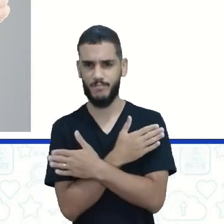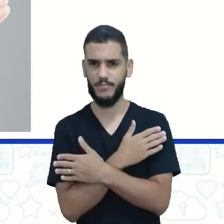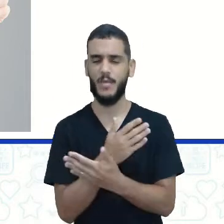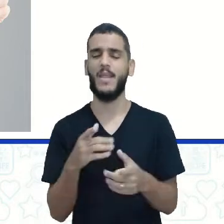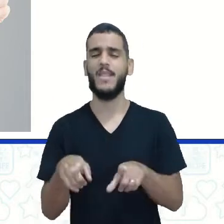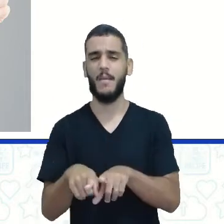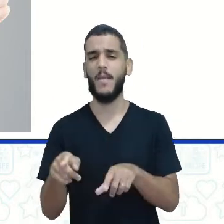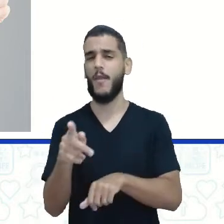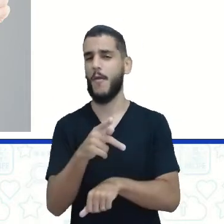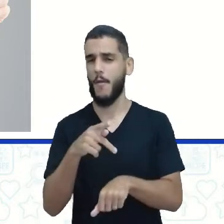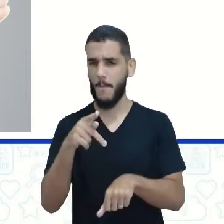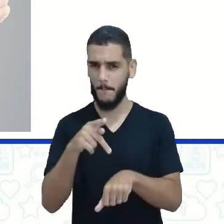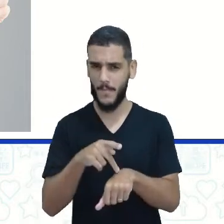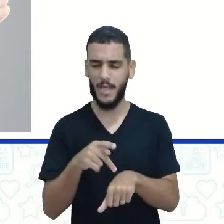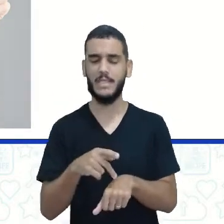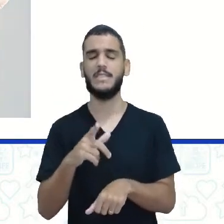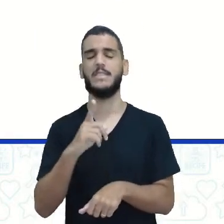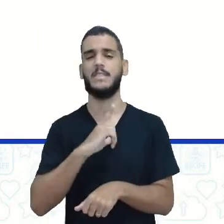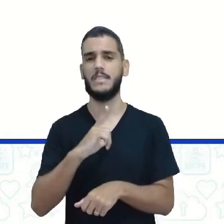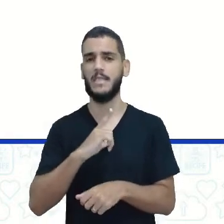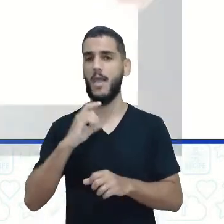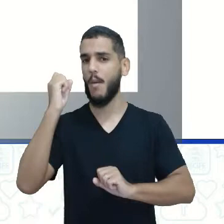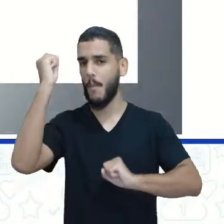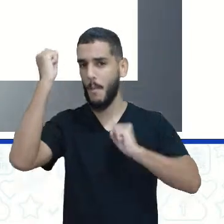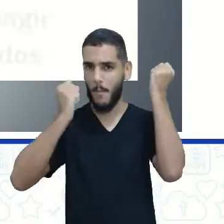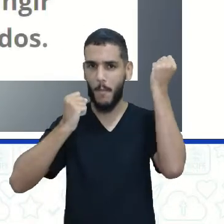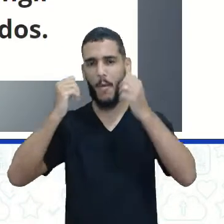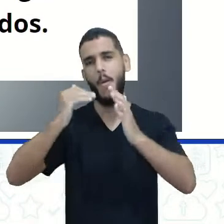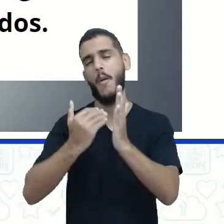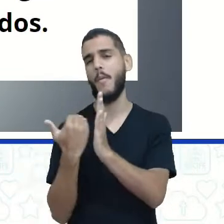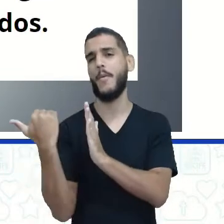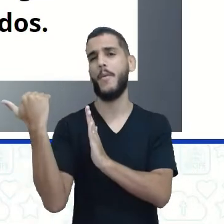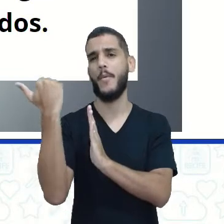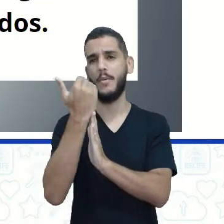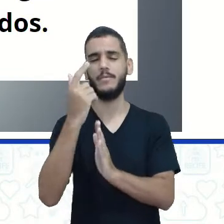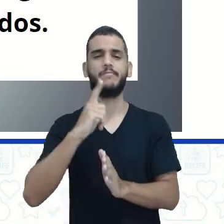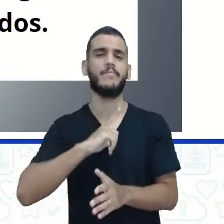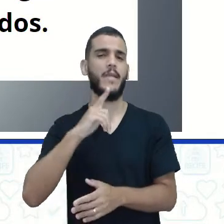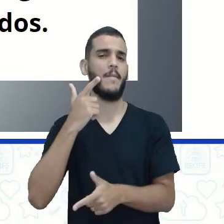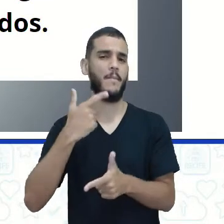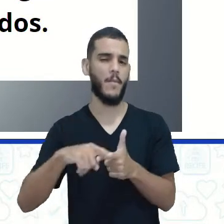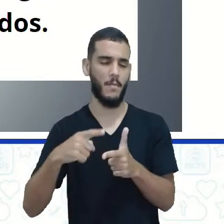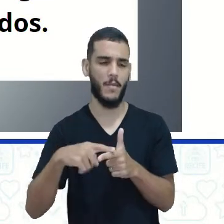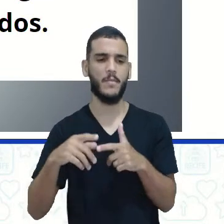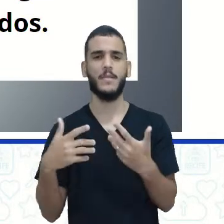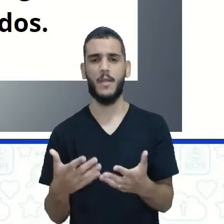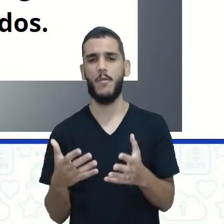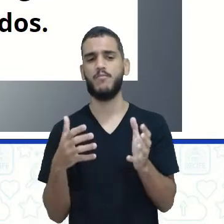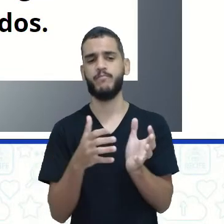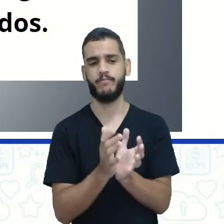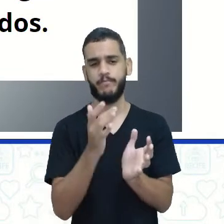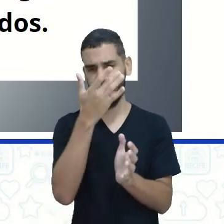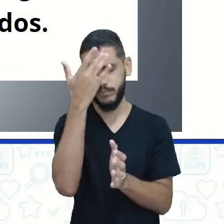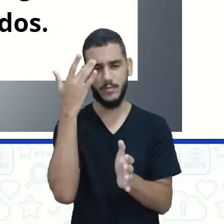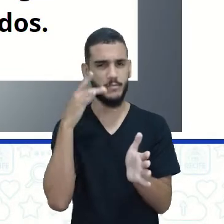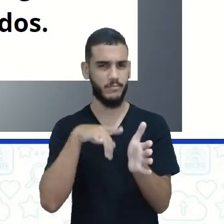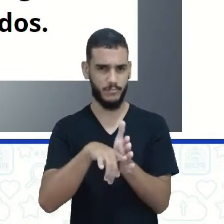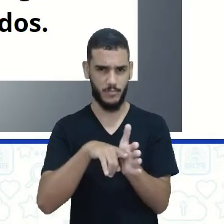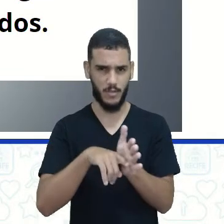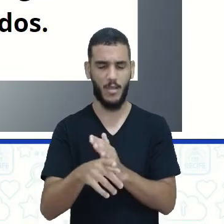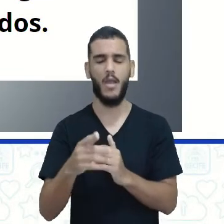países industrializados têm convivido com isso. Com o quê? Com a crise econômica. Né? Então, para um grupo de estudiosos, as